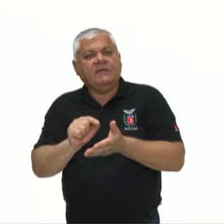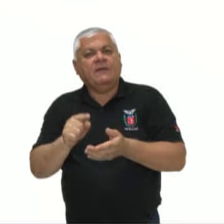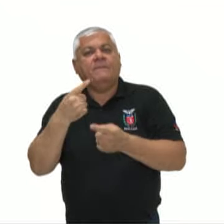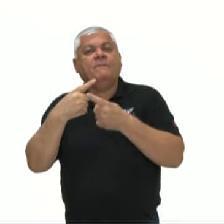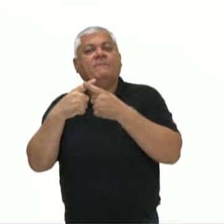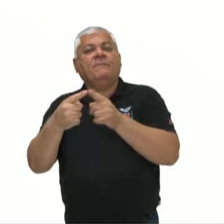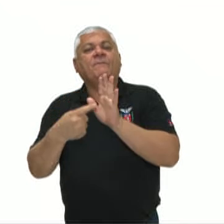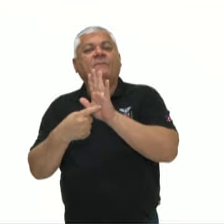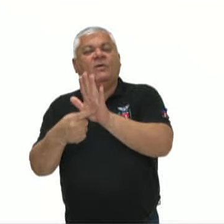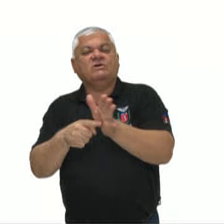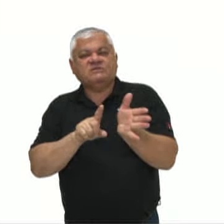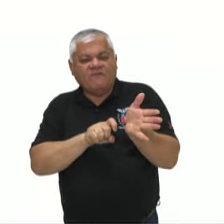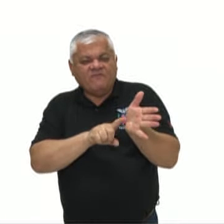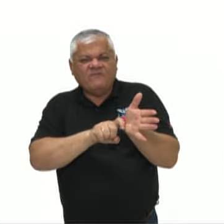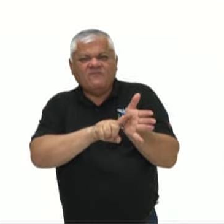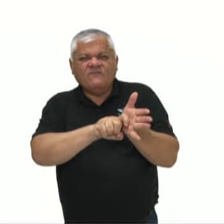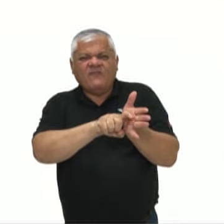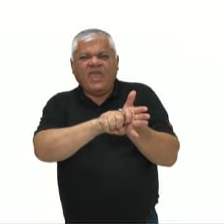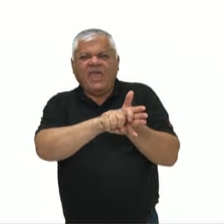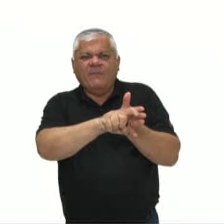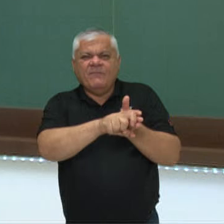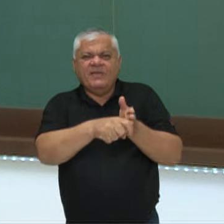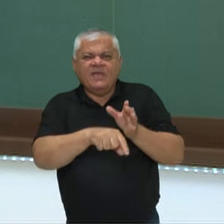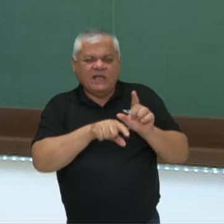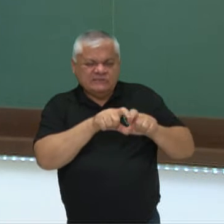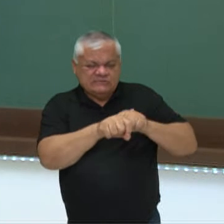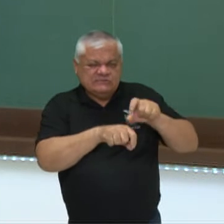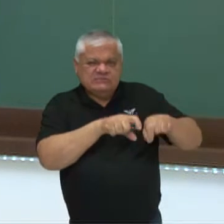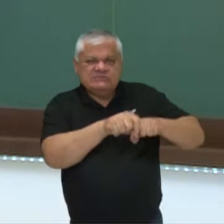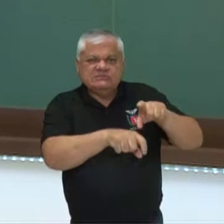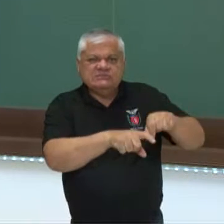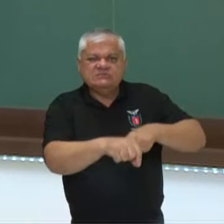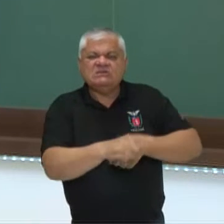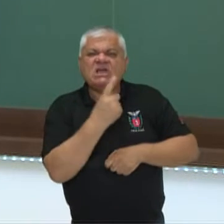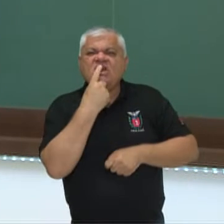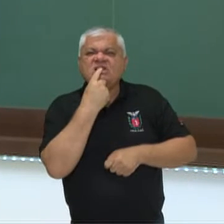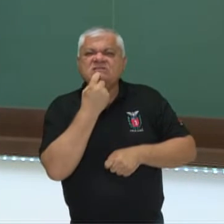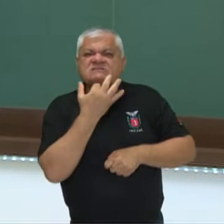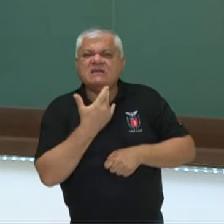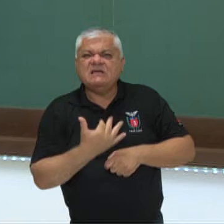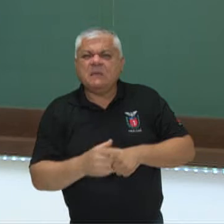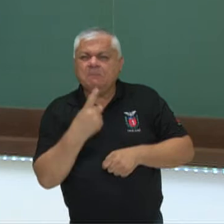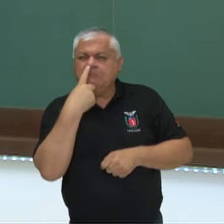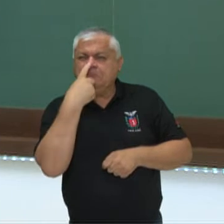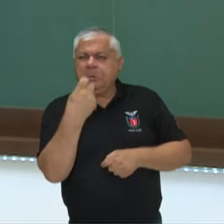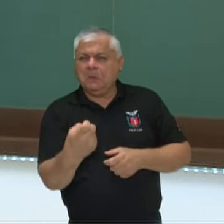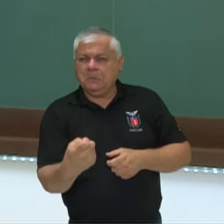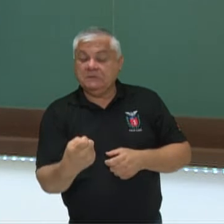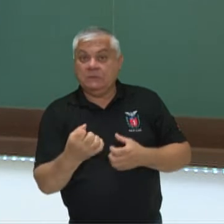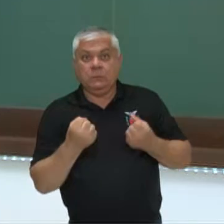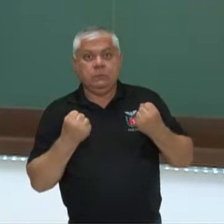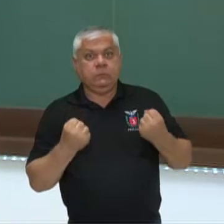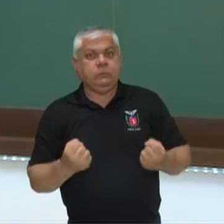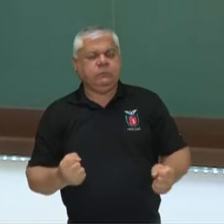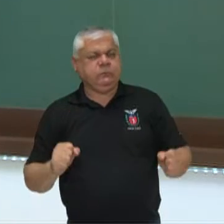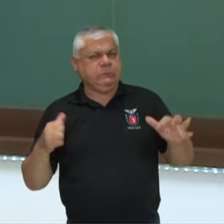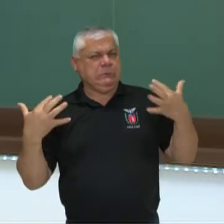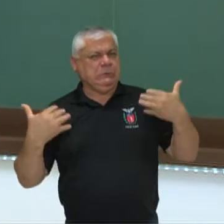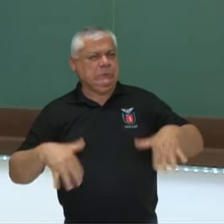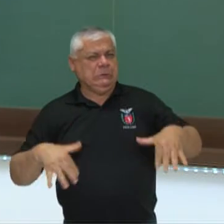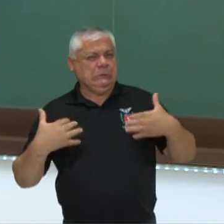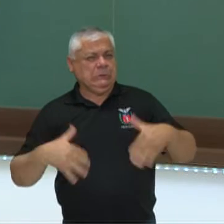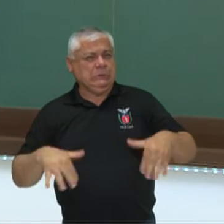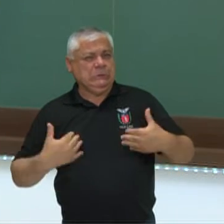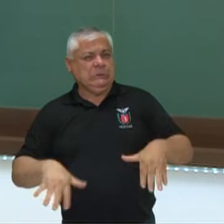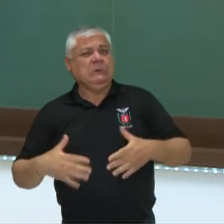do verme a comer sangue podre das carnificinas. Sim, é um texto bastante pesado, né? Lúgubre, mórbido,